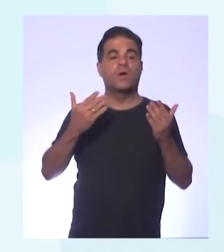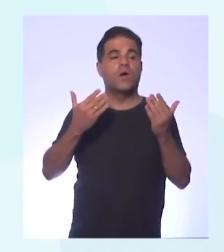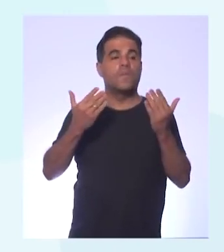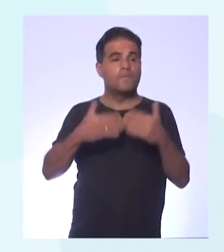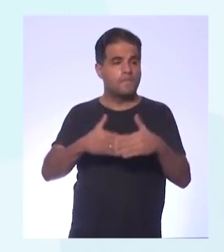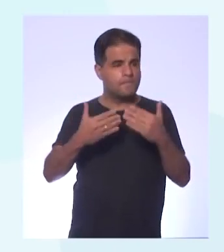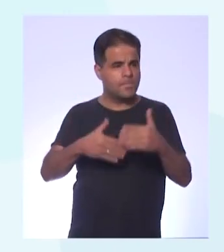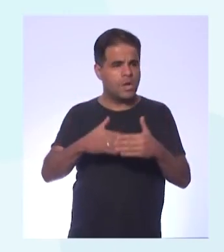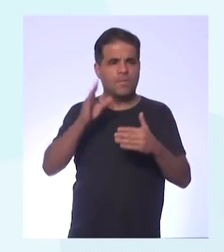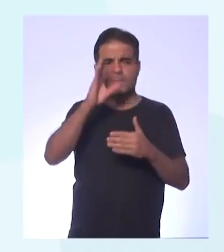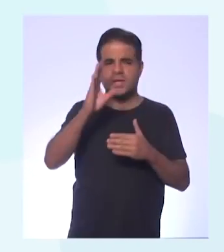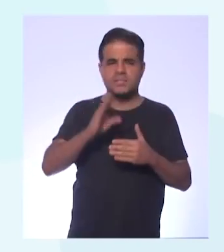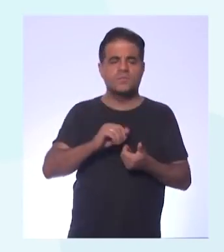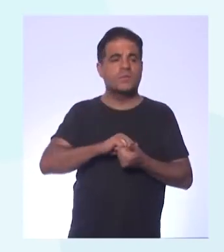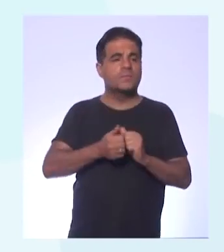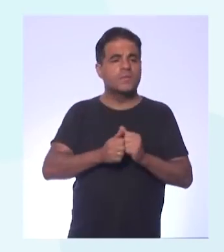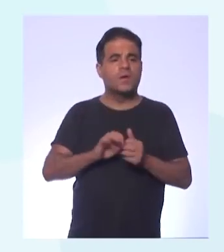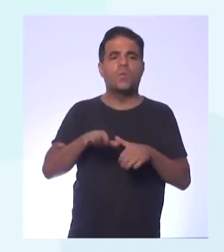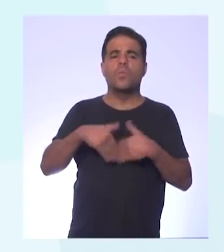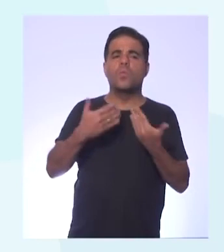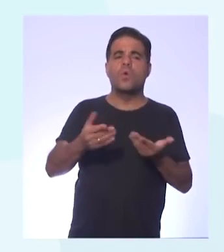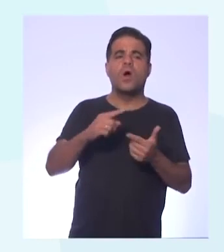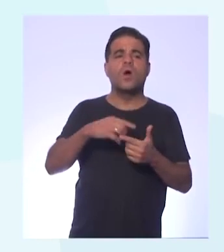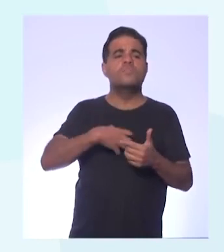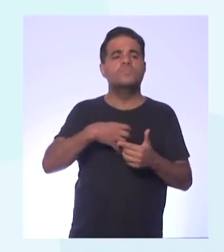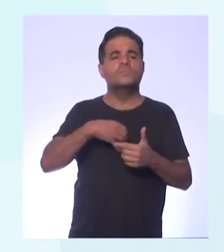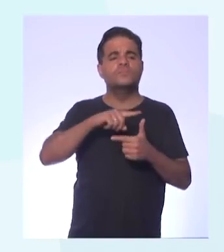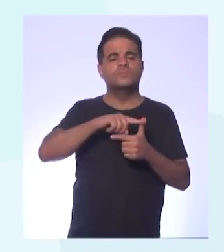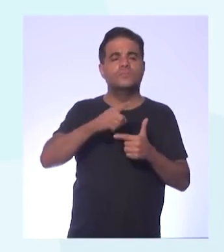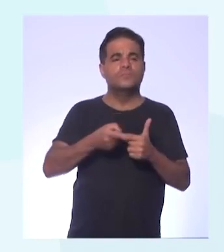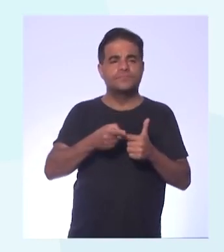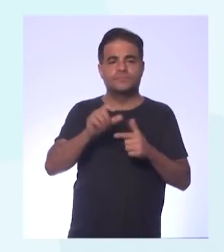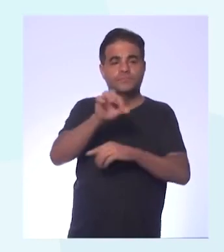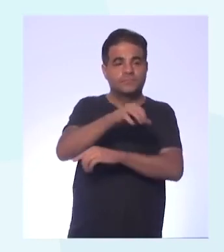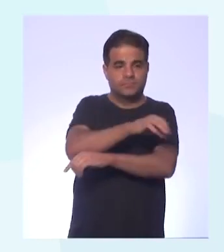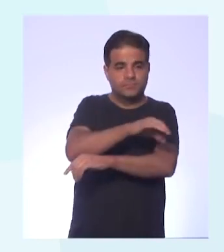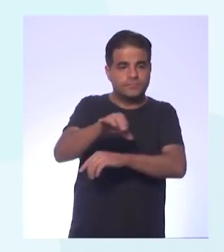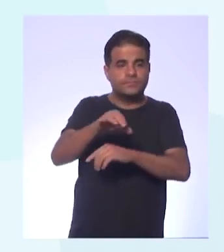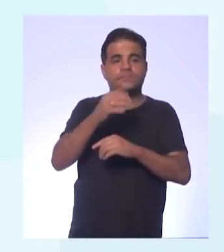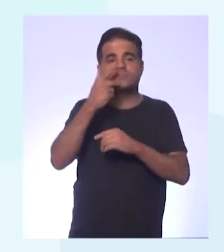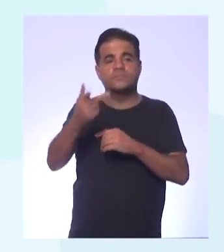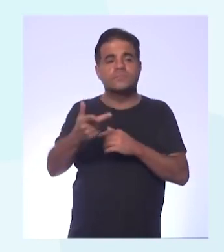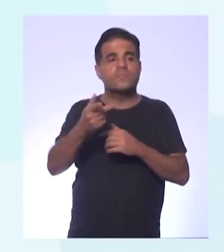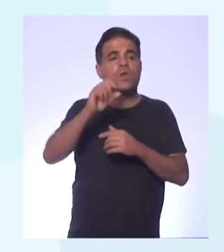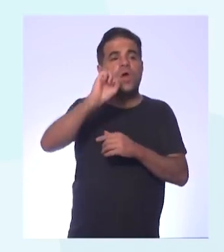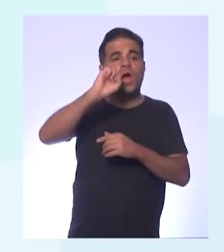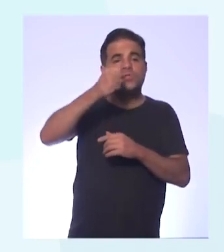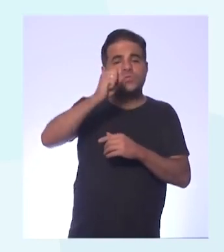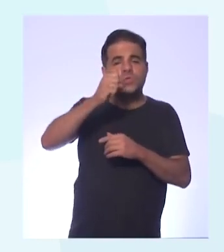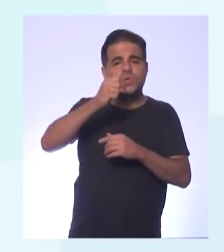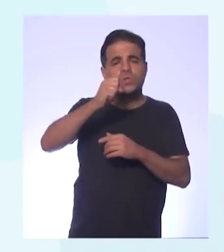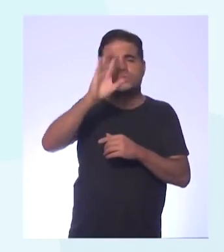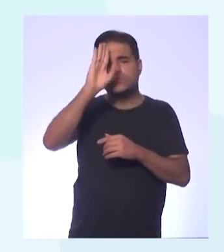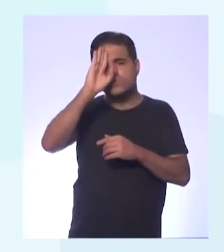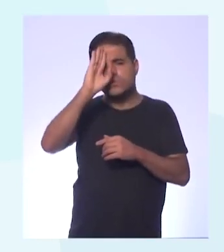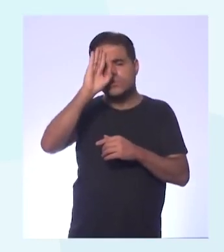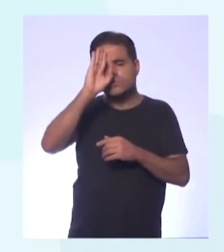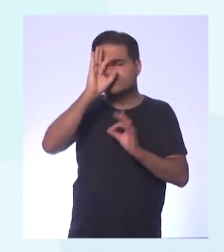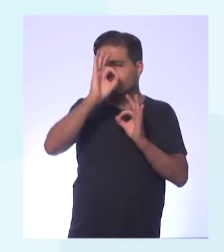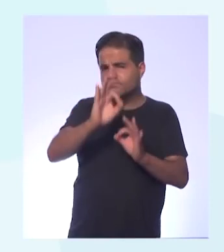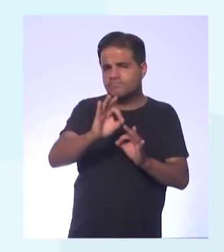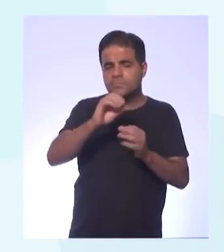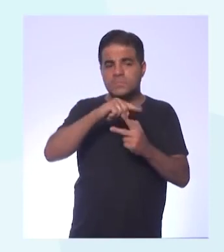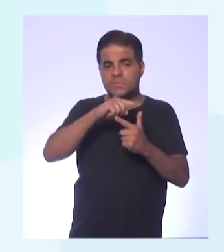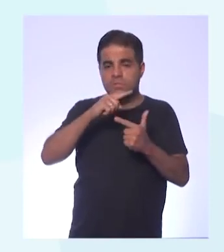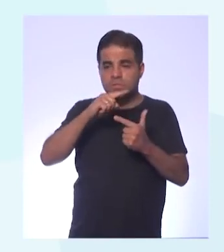adaptada. Qual é a medida dos dois ângulos formados pelos ponteiros de um relógio às 8 horas em ponto? A gente